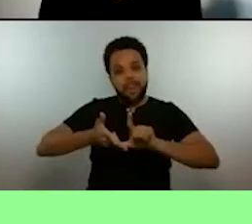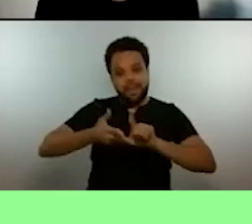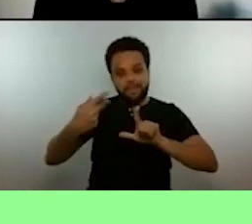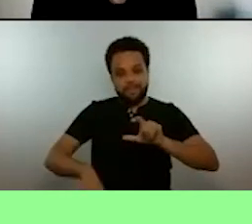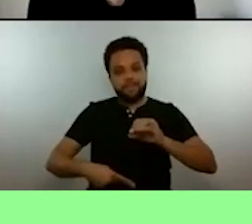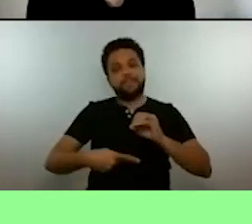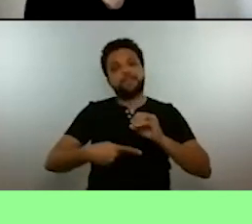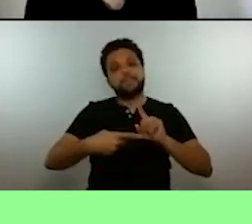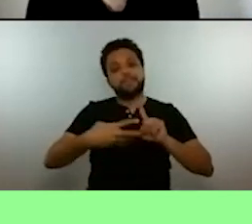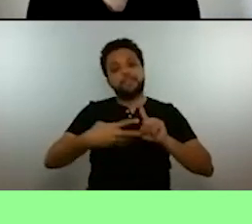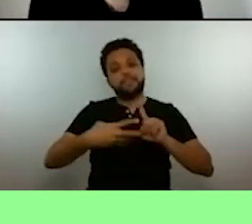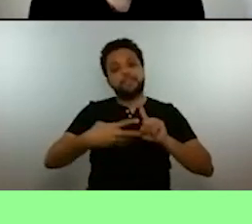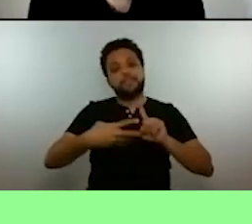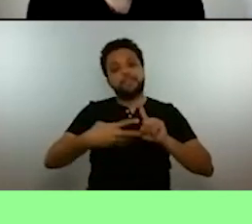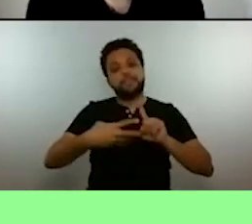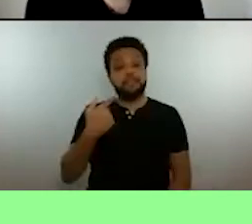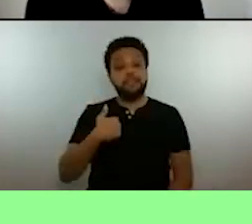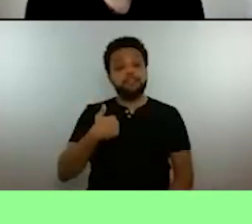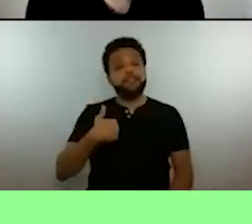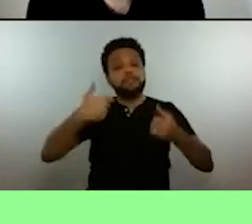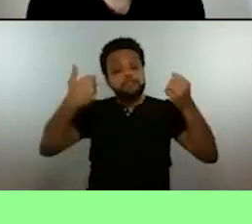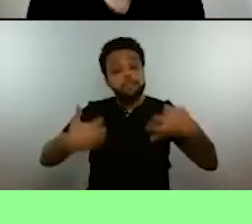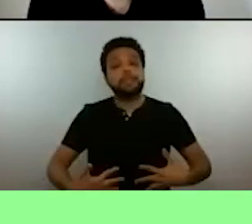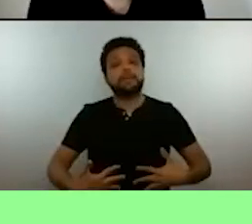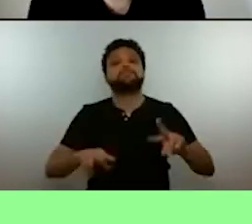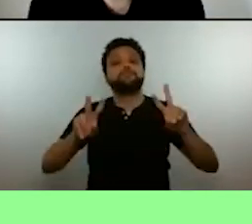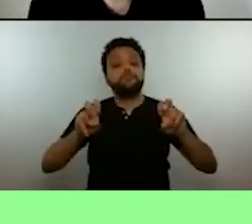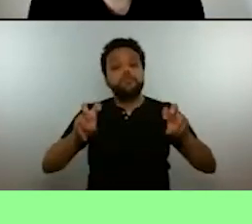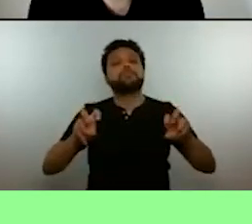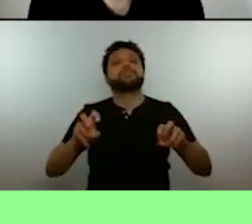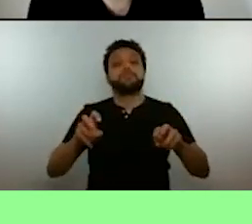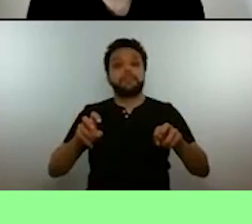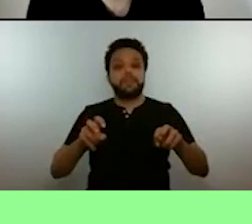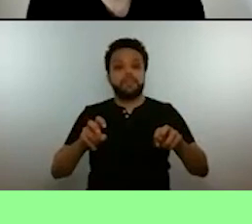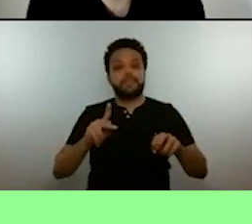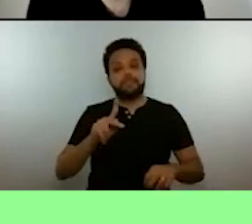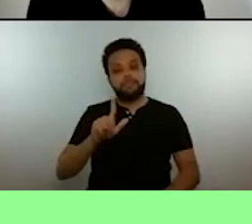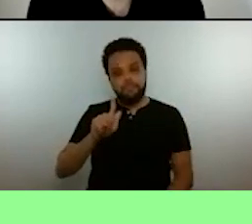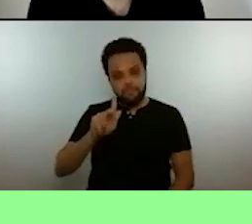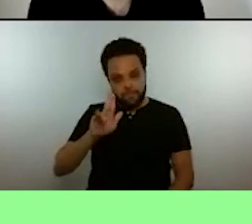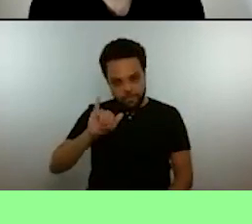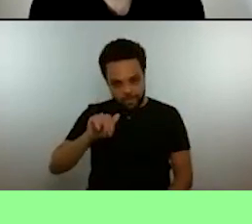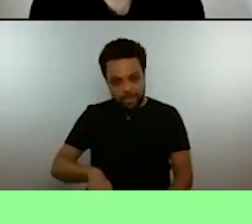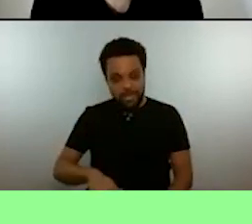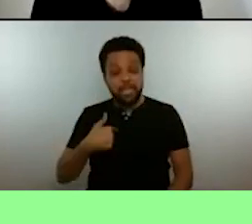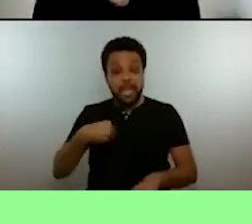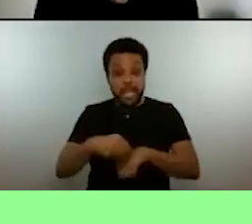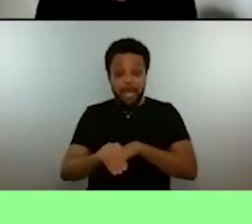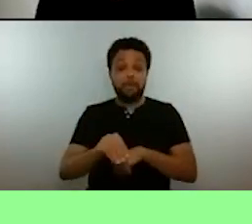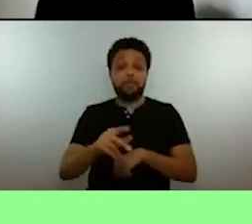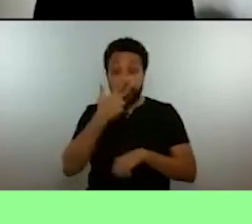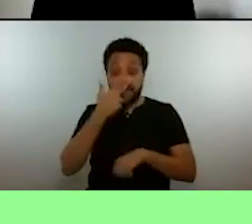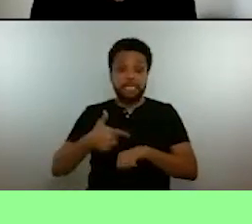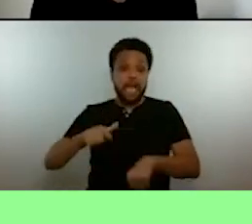Instituto. É a primeira vez que eu tô falando sobre o plugin, então tô dando um spoilerzaço aqui.